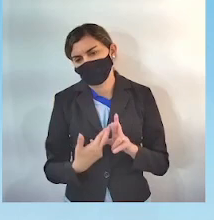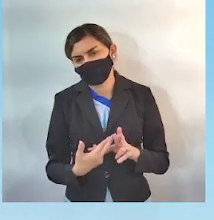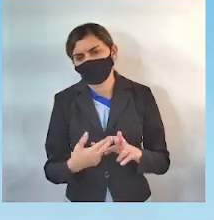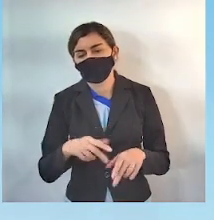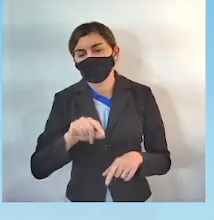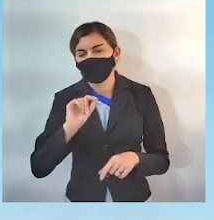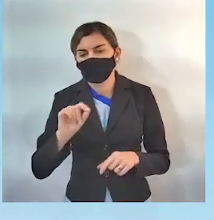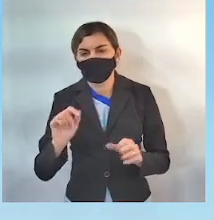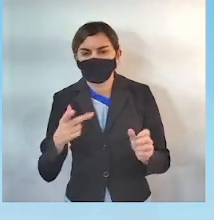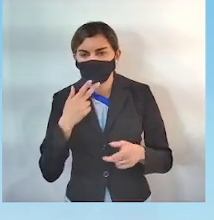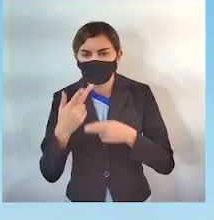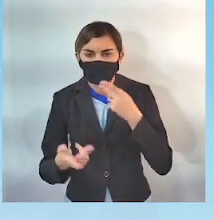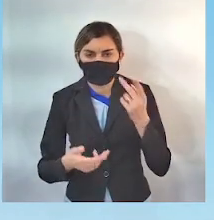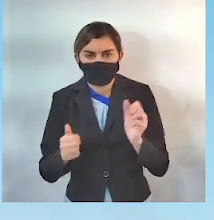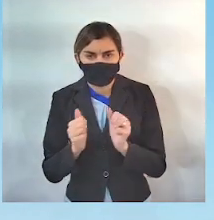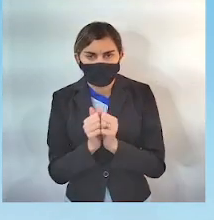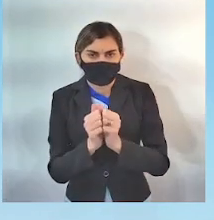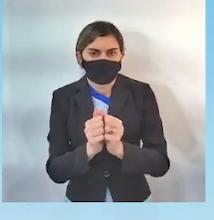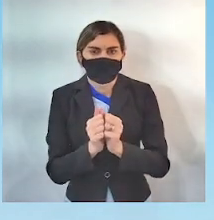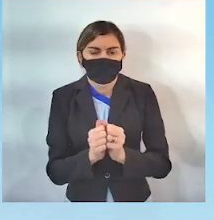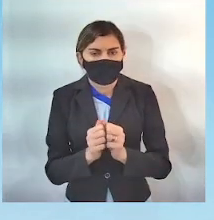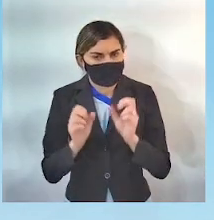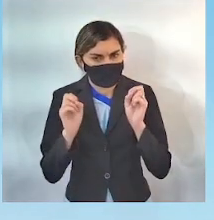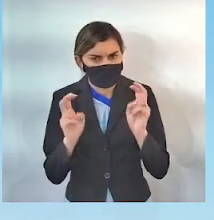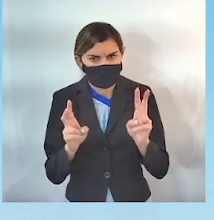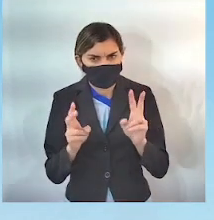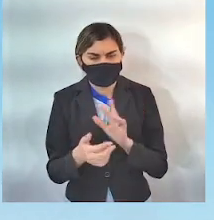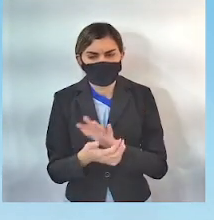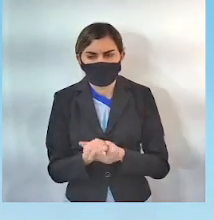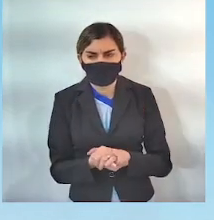quem estamos falando. Ok?